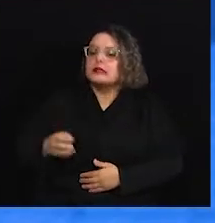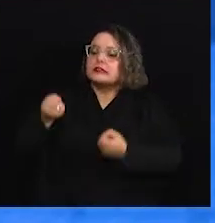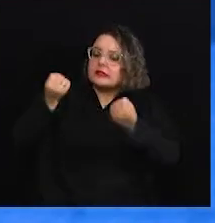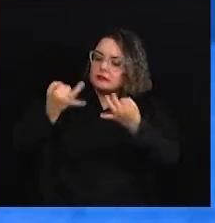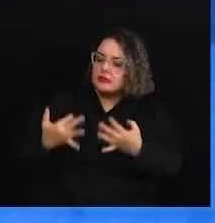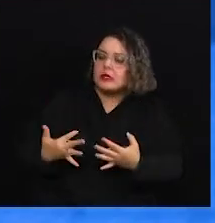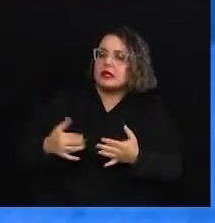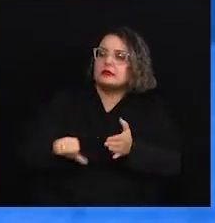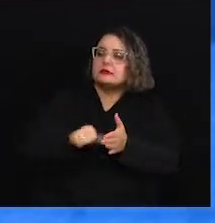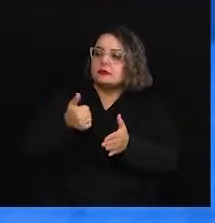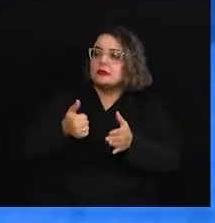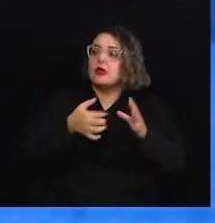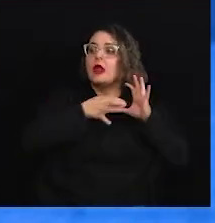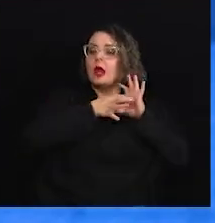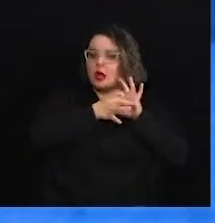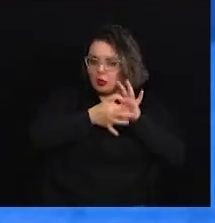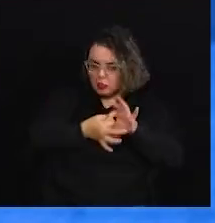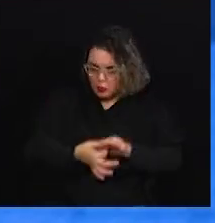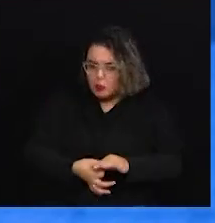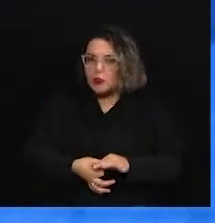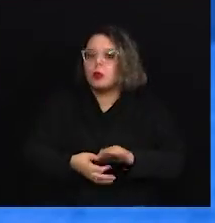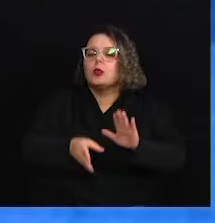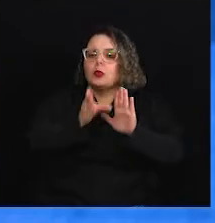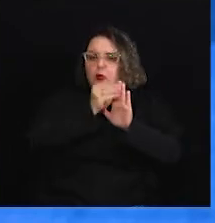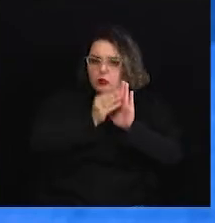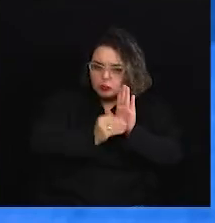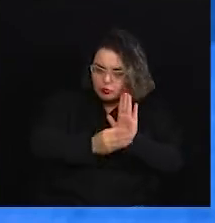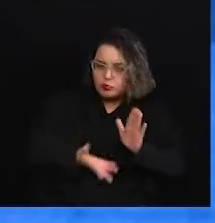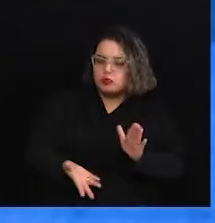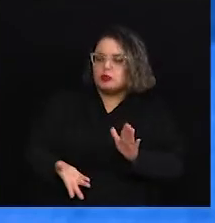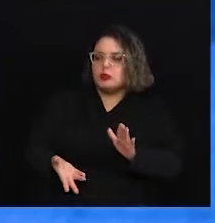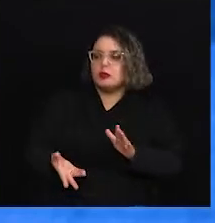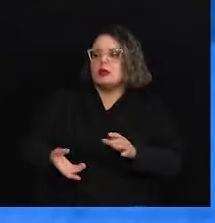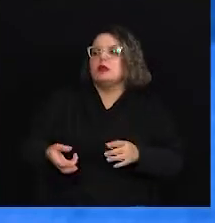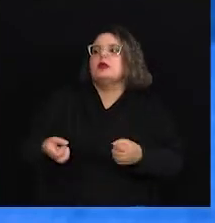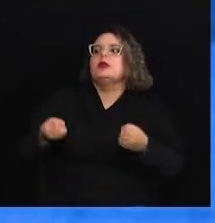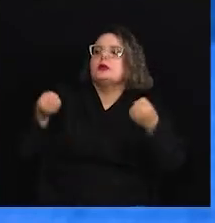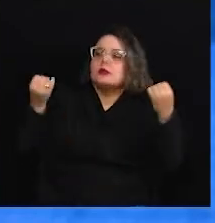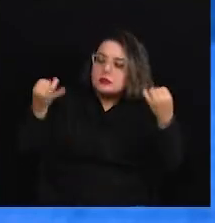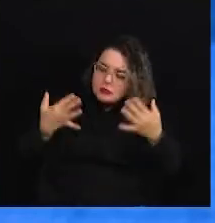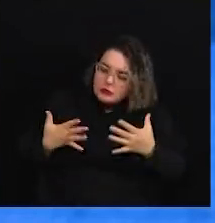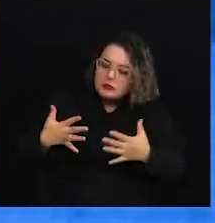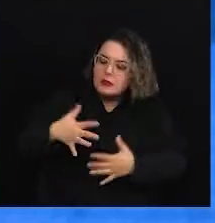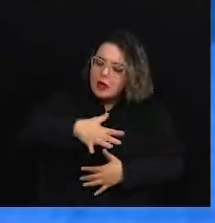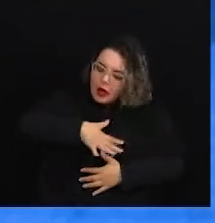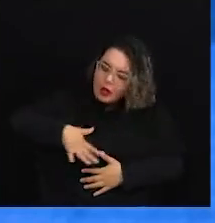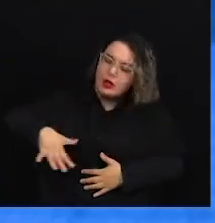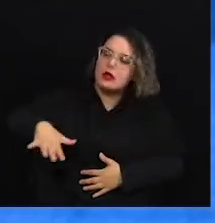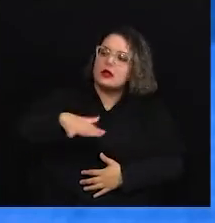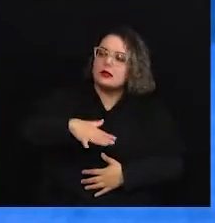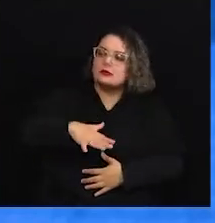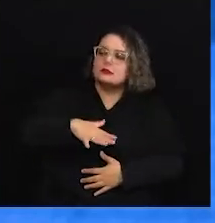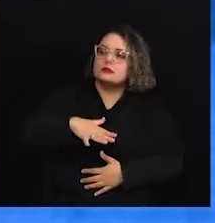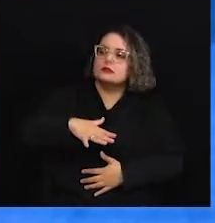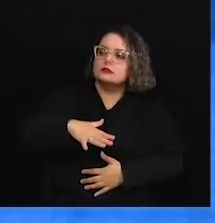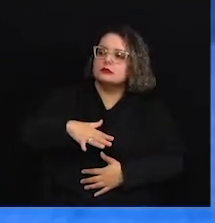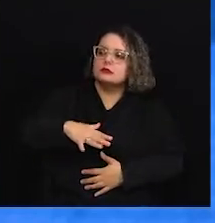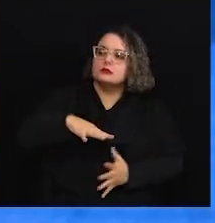queria que você explicasse primeiramente esse conceito para quem está assistindo e esse contexto desse mercado